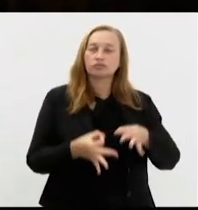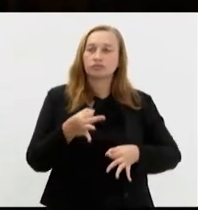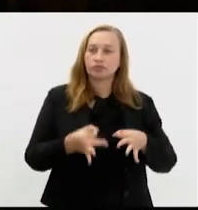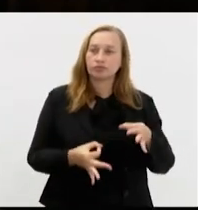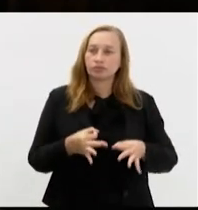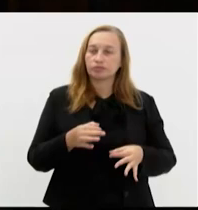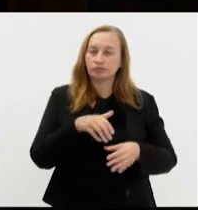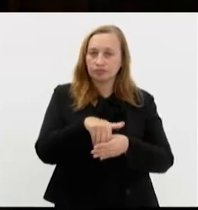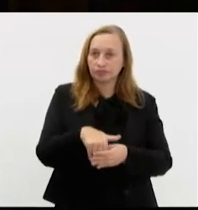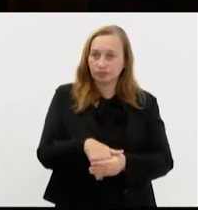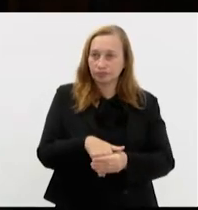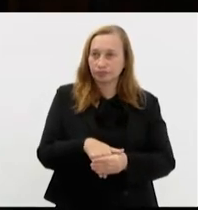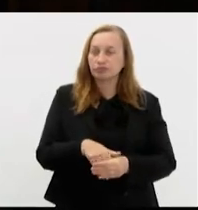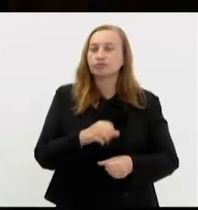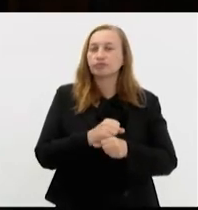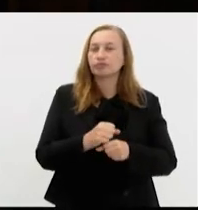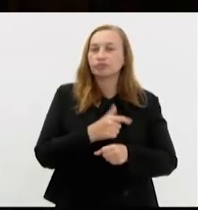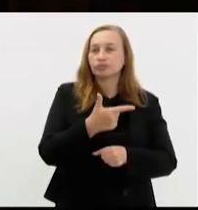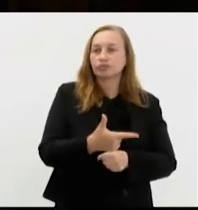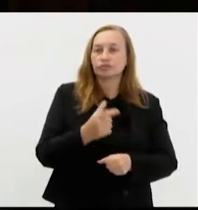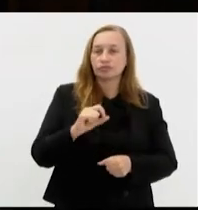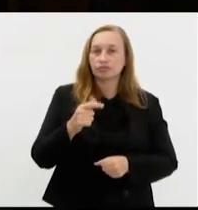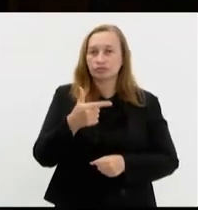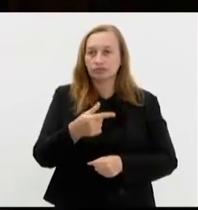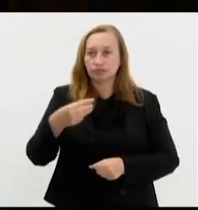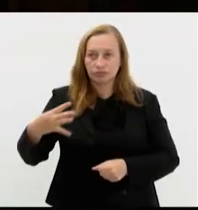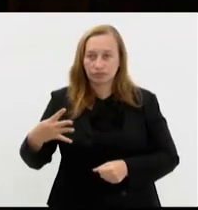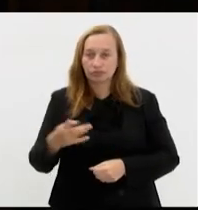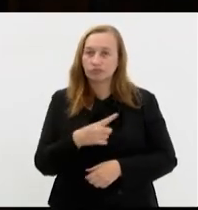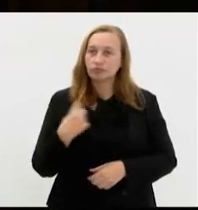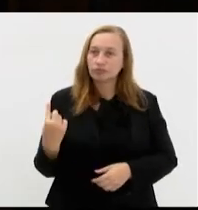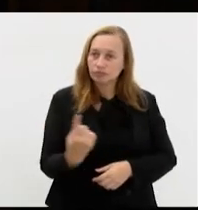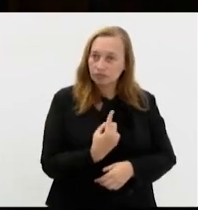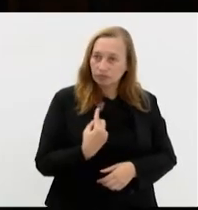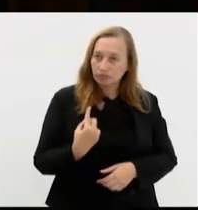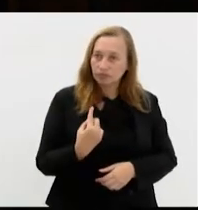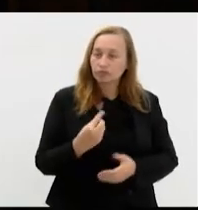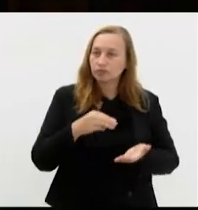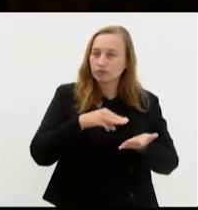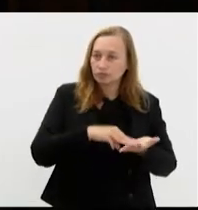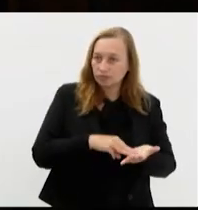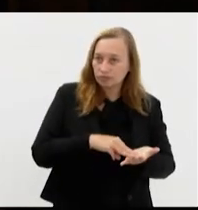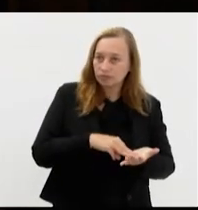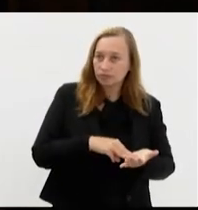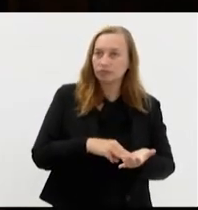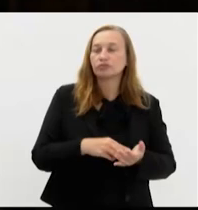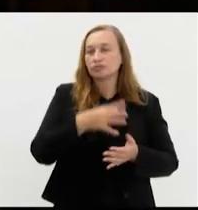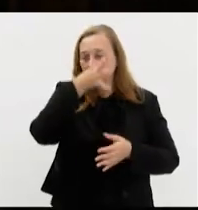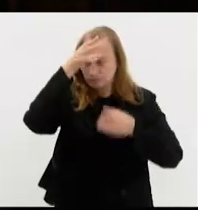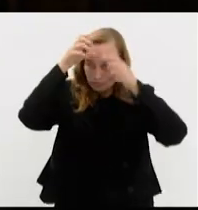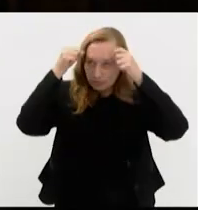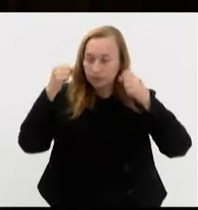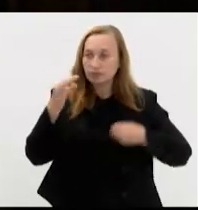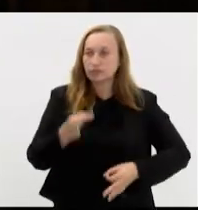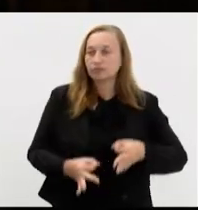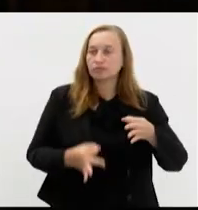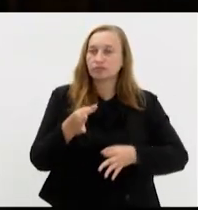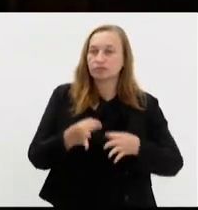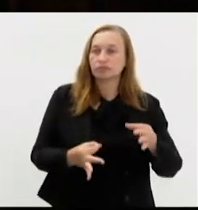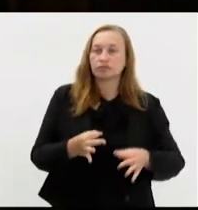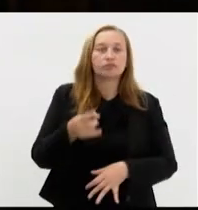nessa eleição desse ano de 2024 nós membros dos tribunais regionais Estamos nos deparando